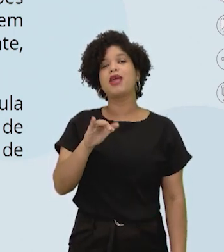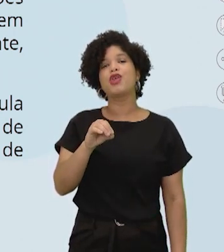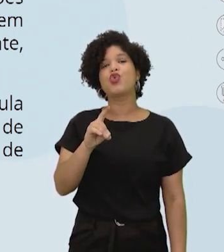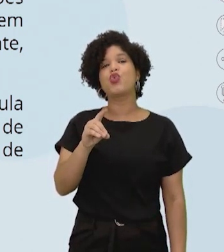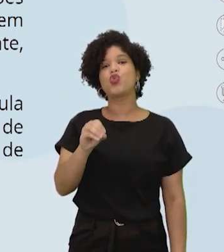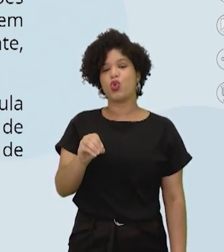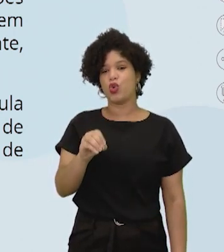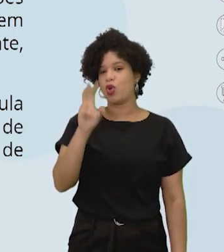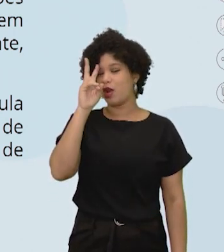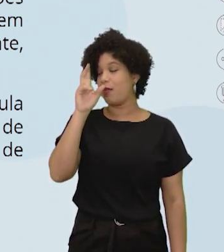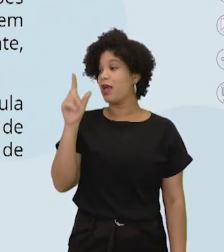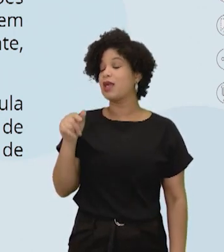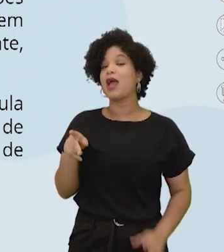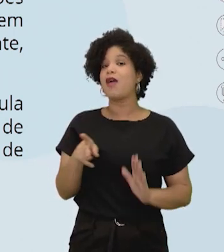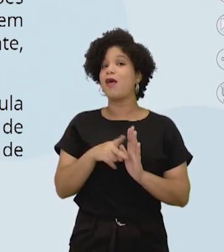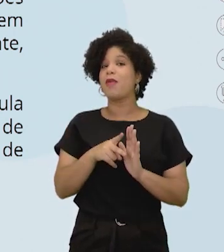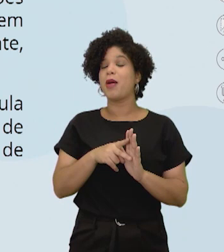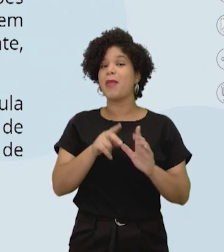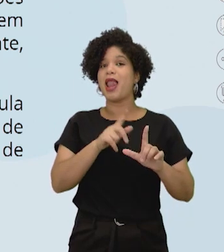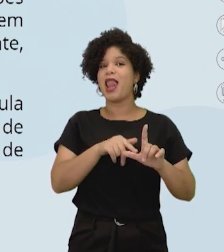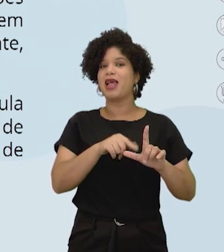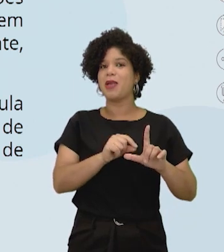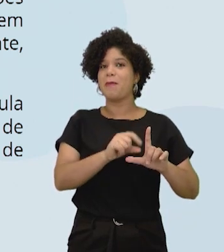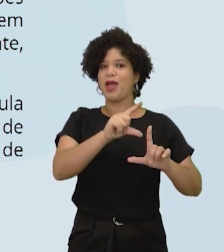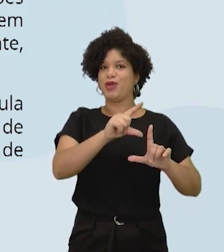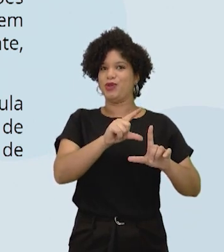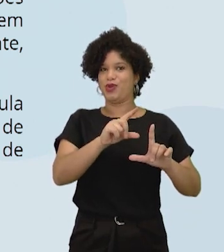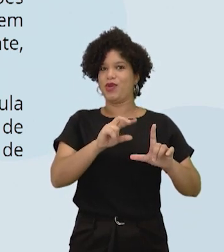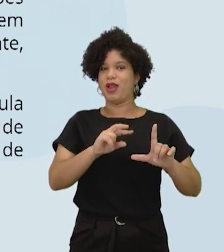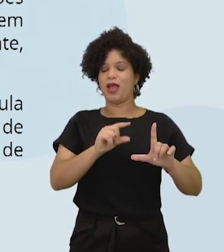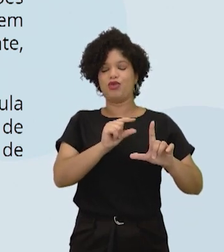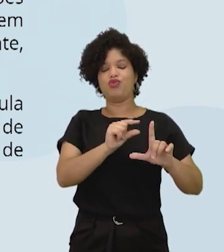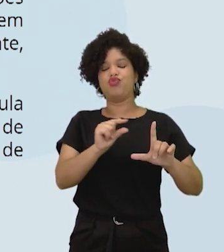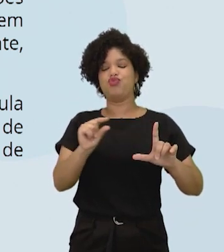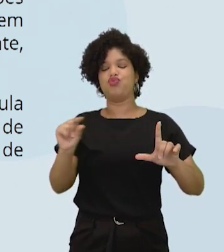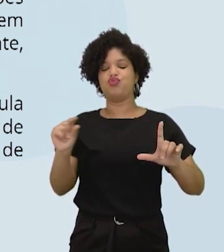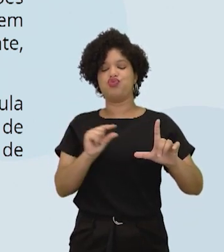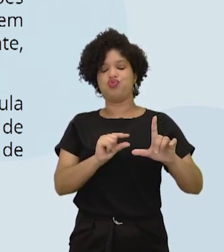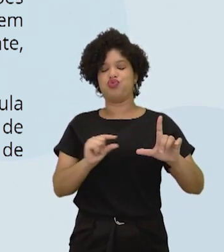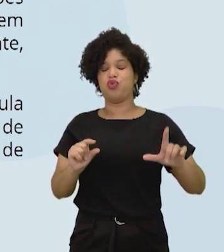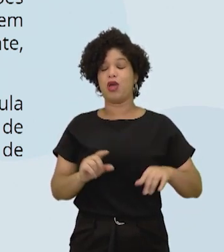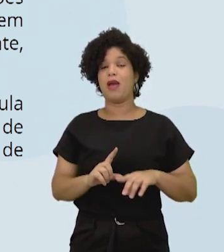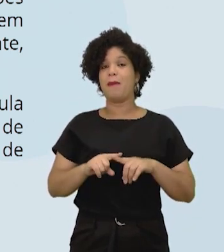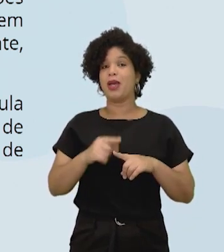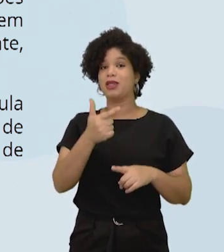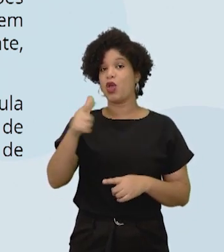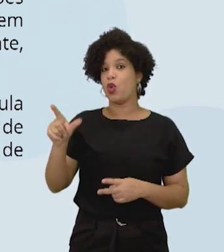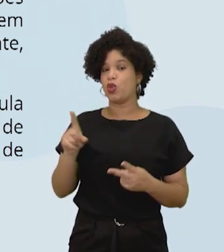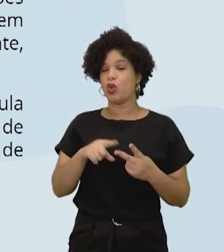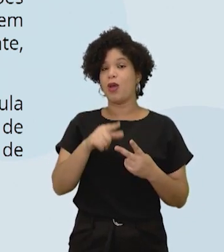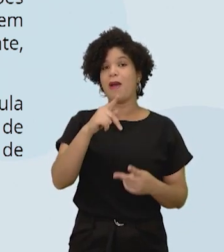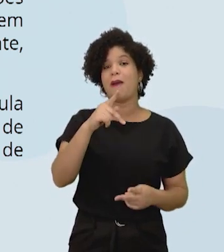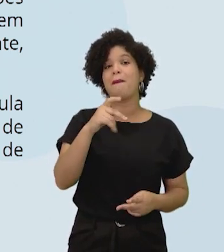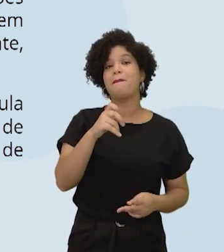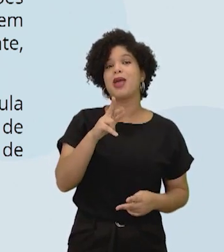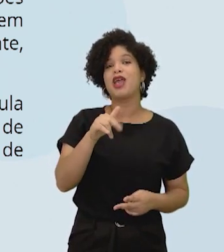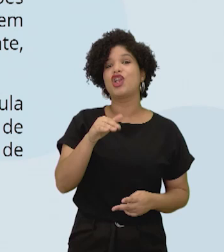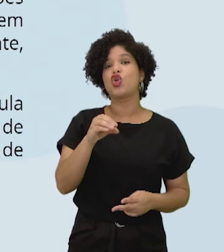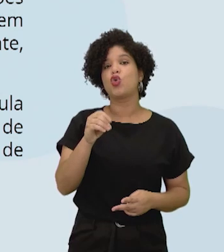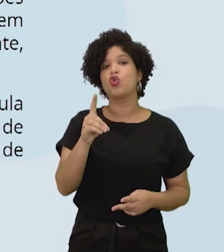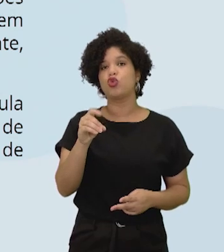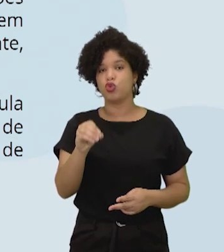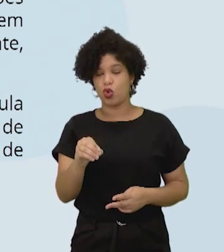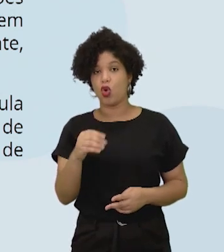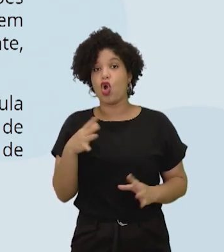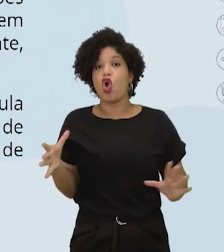maiúscula e termina com o ponto de finalização. E o período composto é quando a gente tem dentro dele mais de uma oração. Então, como a